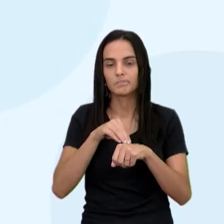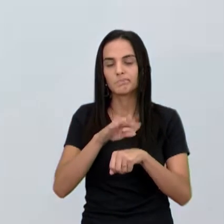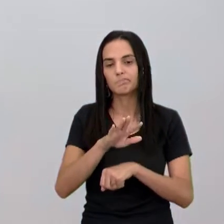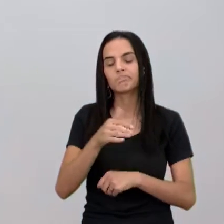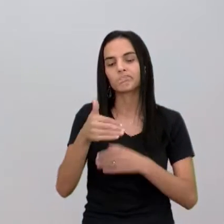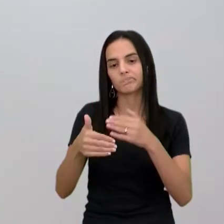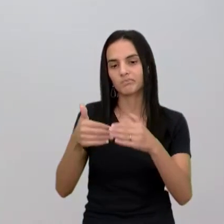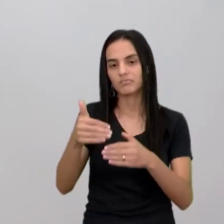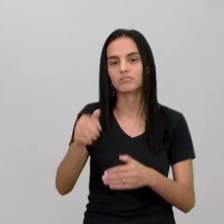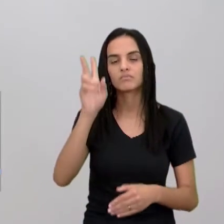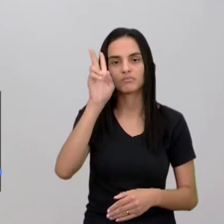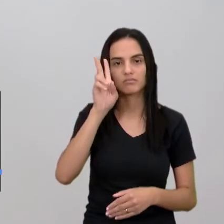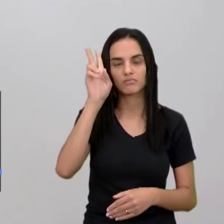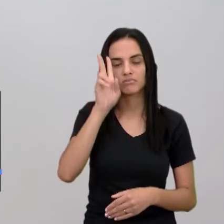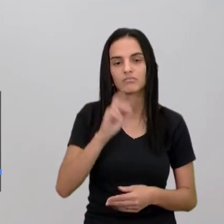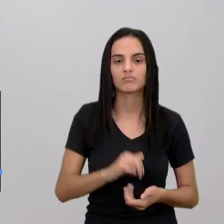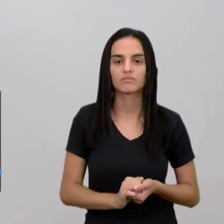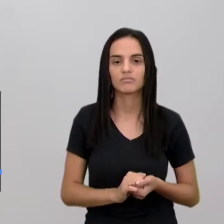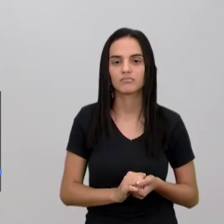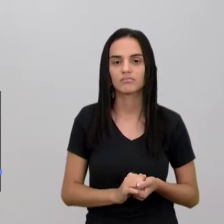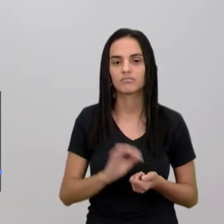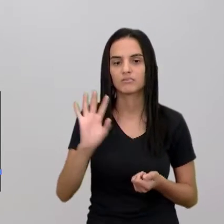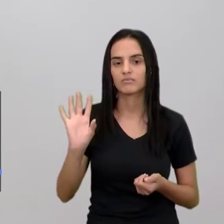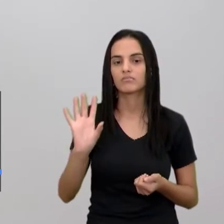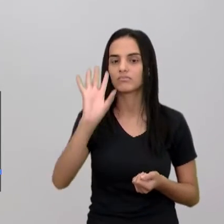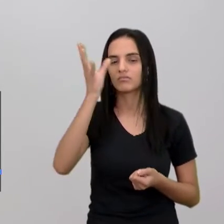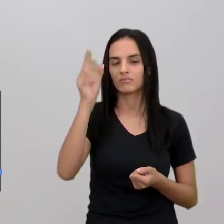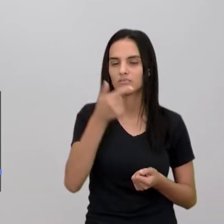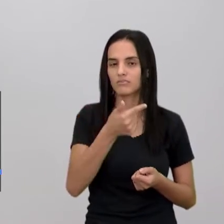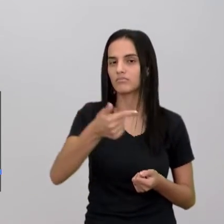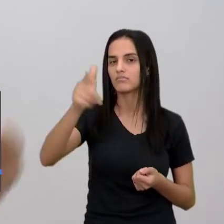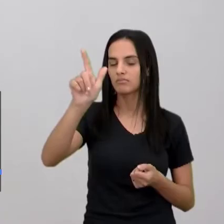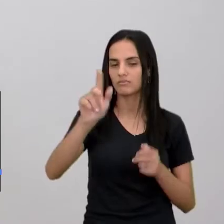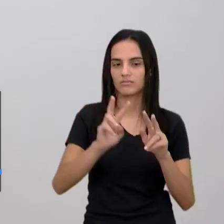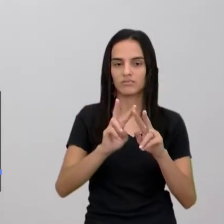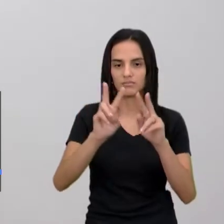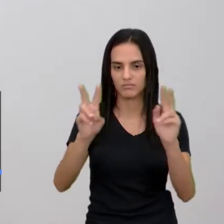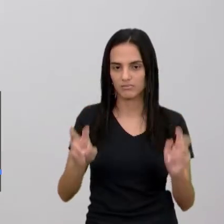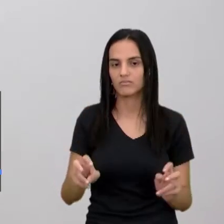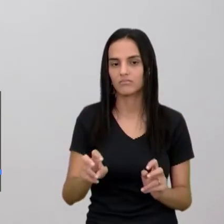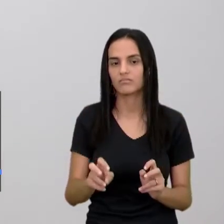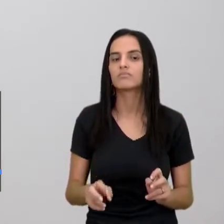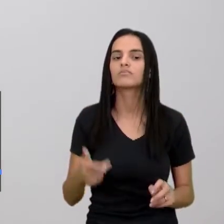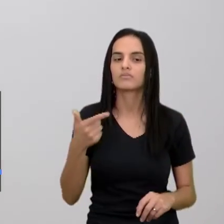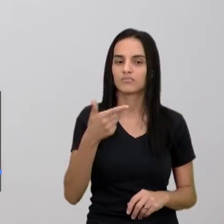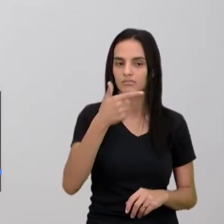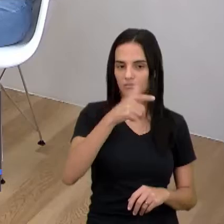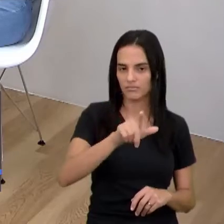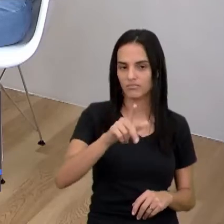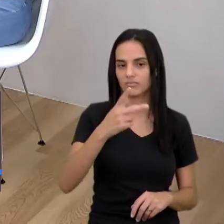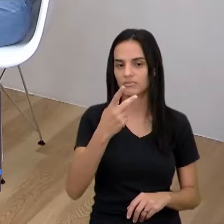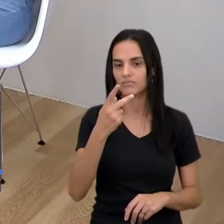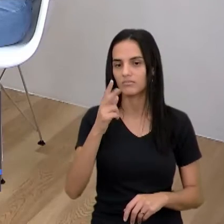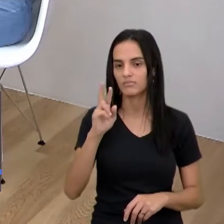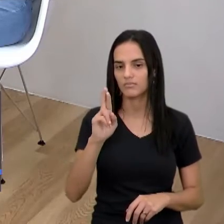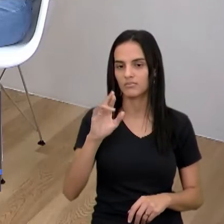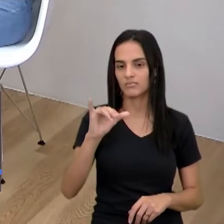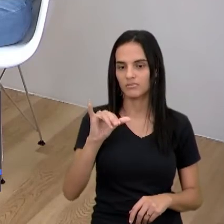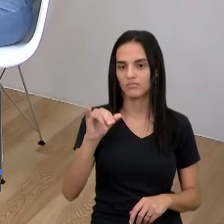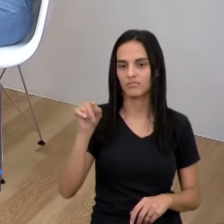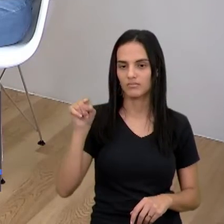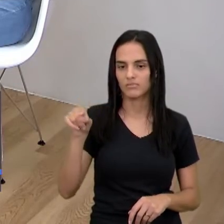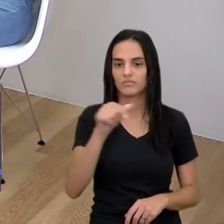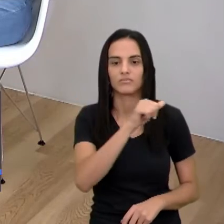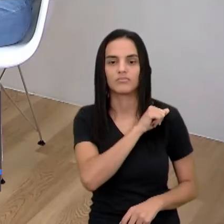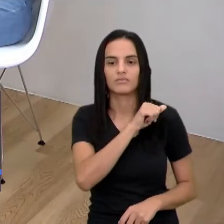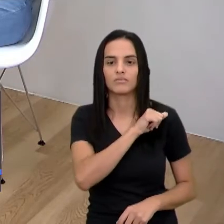digressão histórica e aí acontece um outro fato. Vou trazer de novo aqui a Pri como cosplay de aluna. Vamos